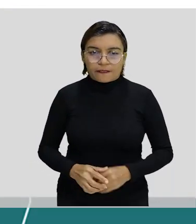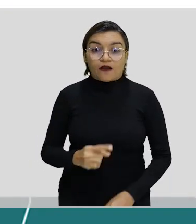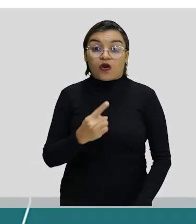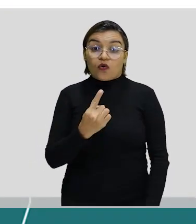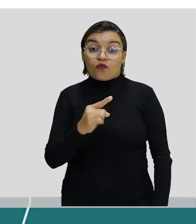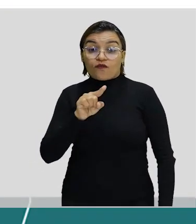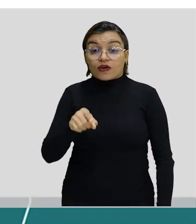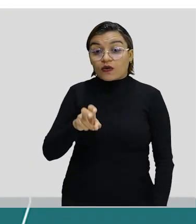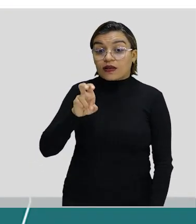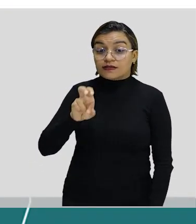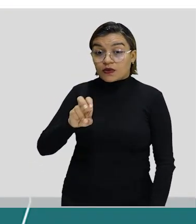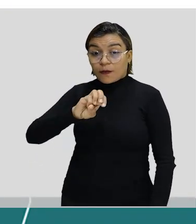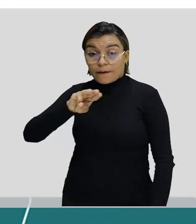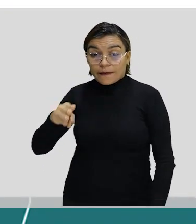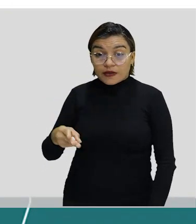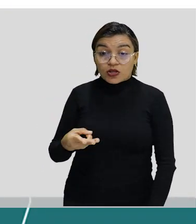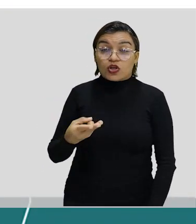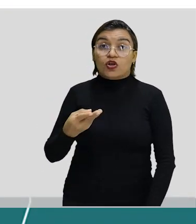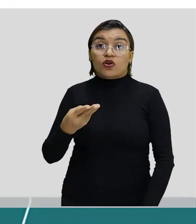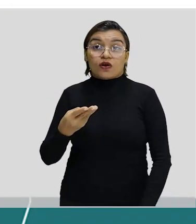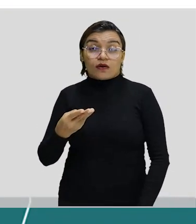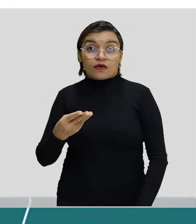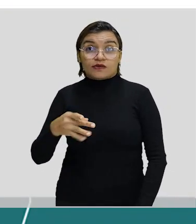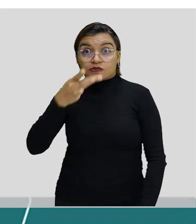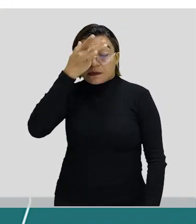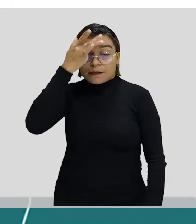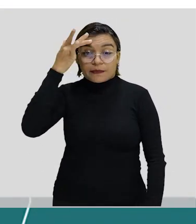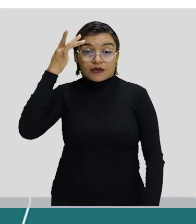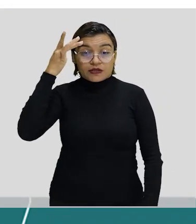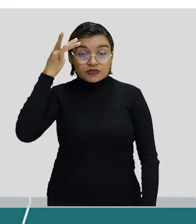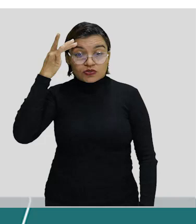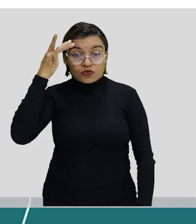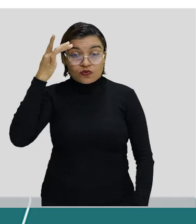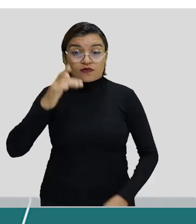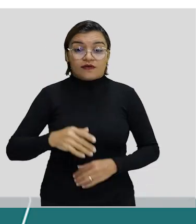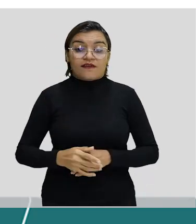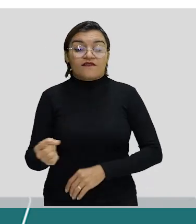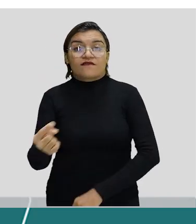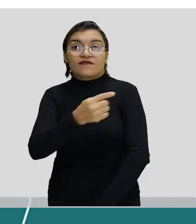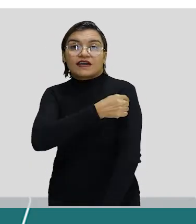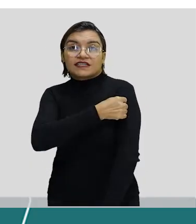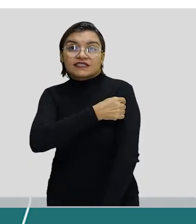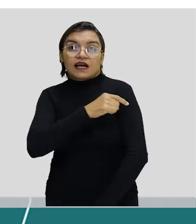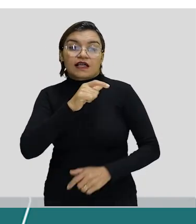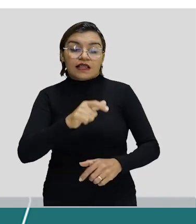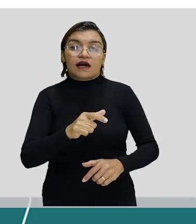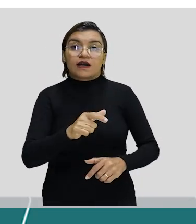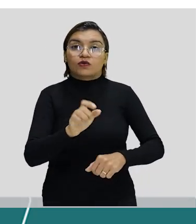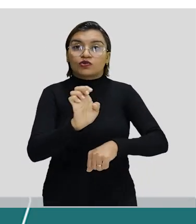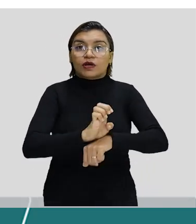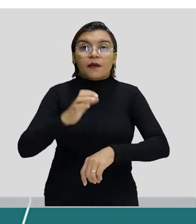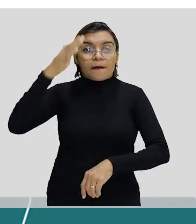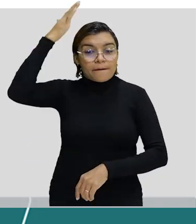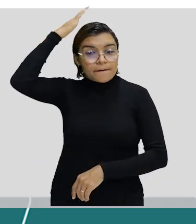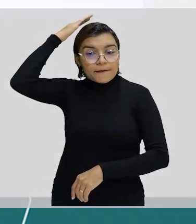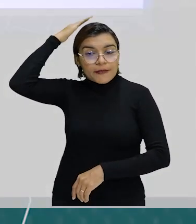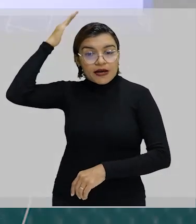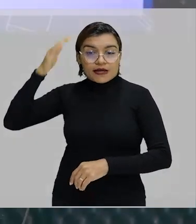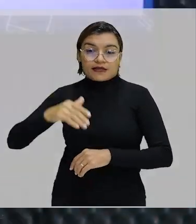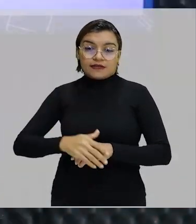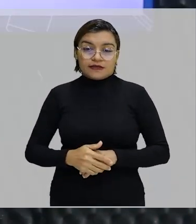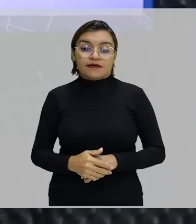1,5 milhão de pessoas será vacinada no Paraná contra a febre amarela em 40 dias.